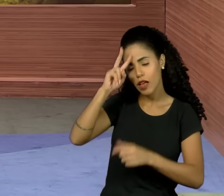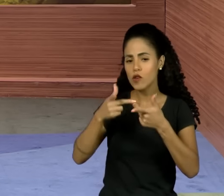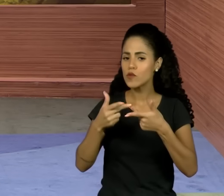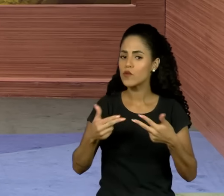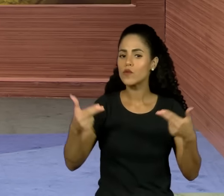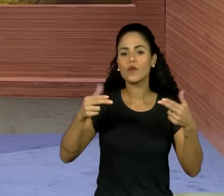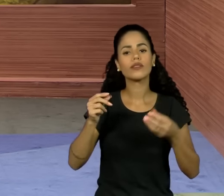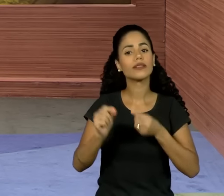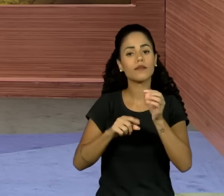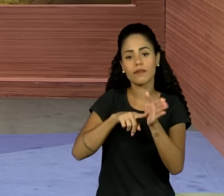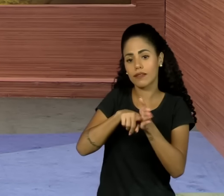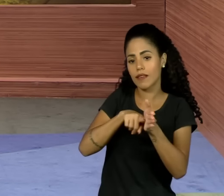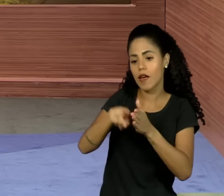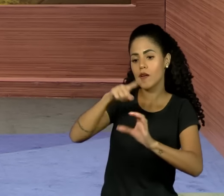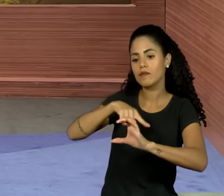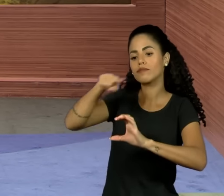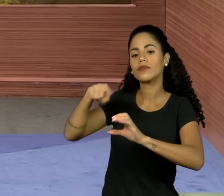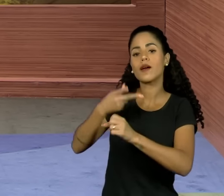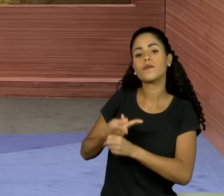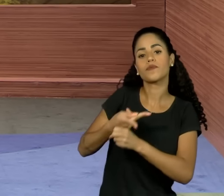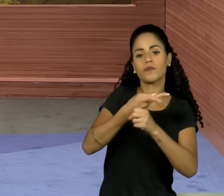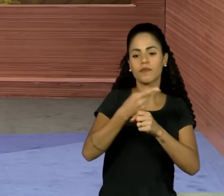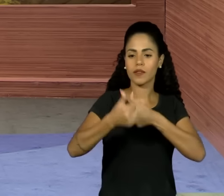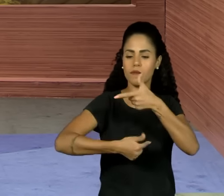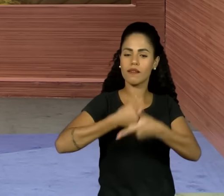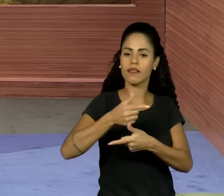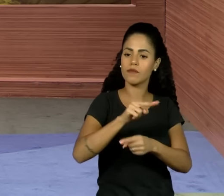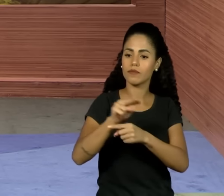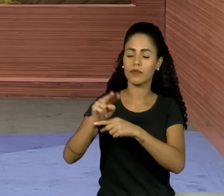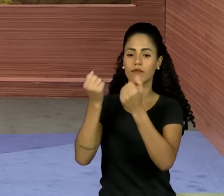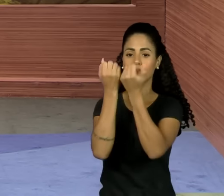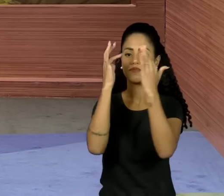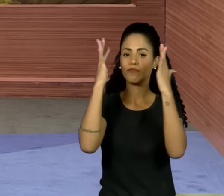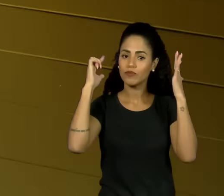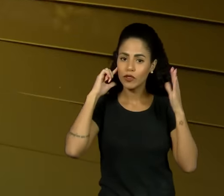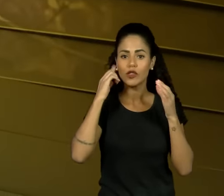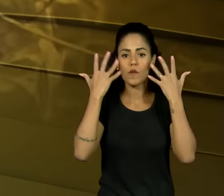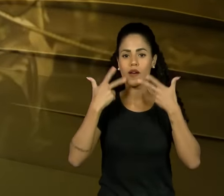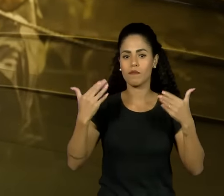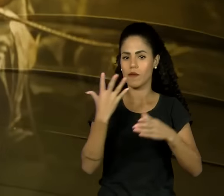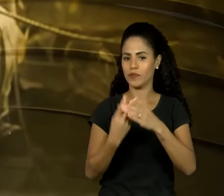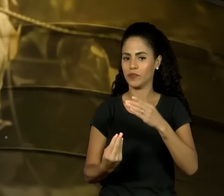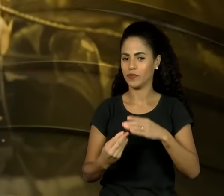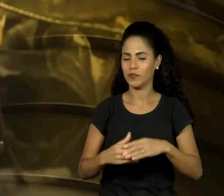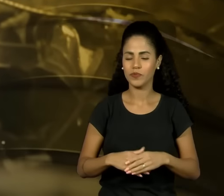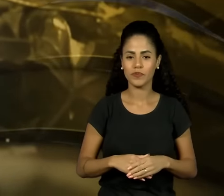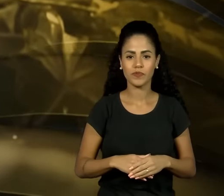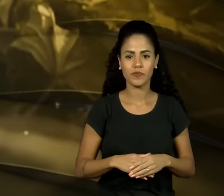e a cientista premiada que trabalha pela conservação de um primata ameaçado.